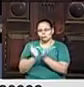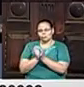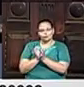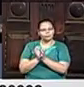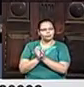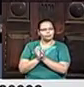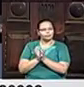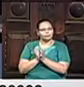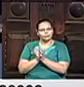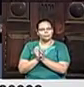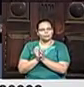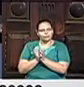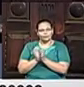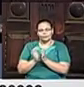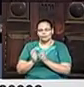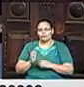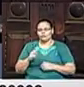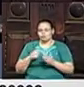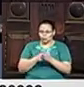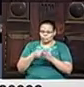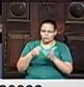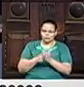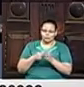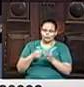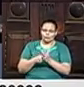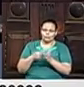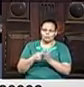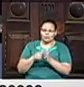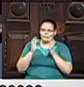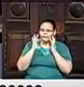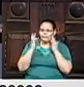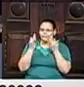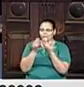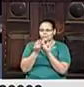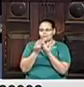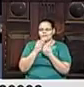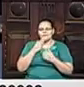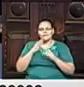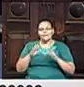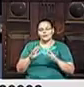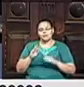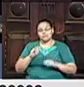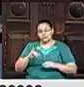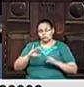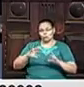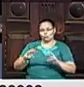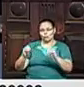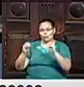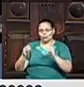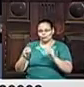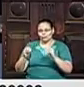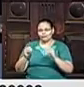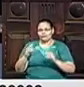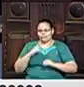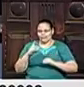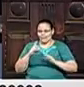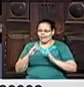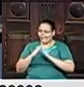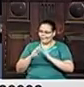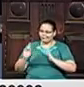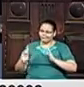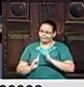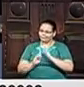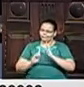grupo de lutadores, de famílias. Mas se todos estiverem ocupando os